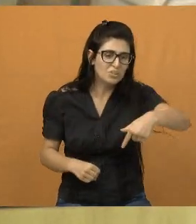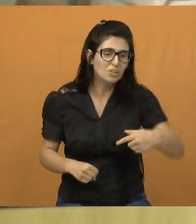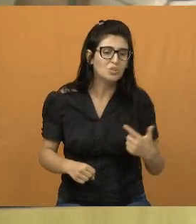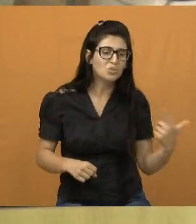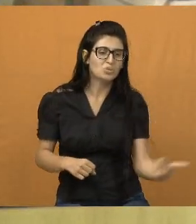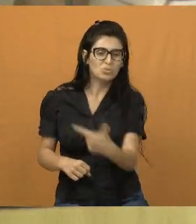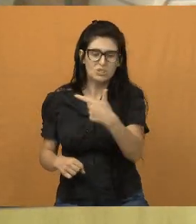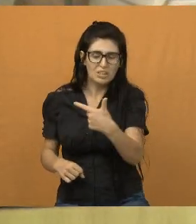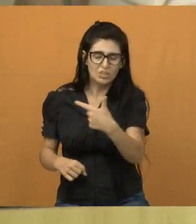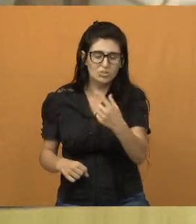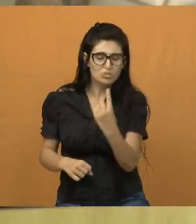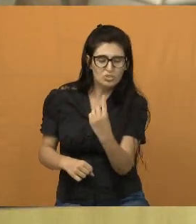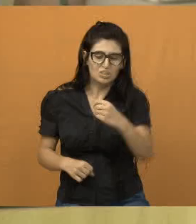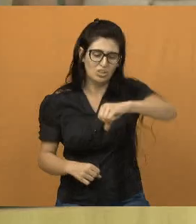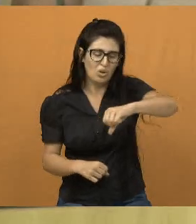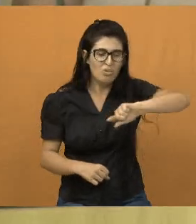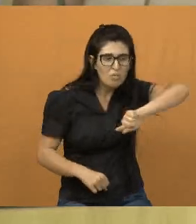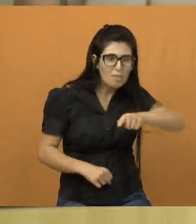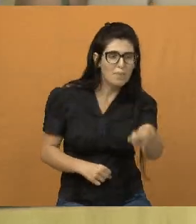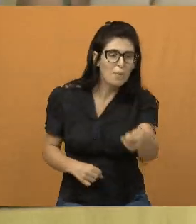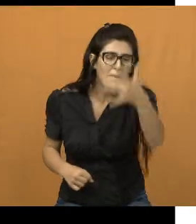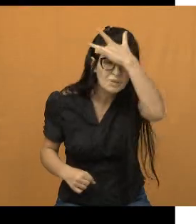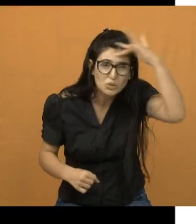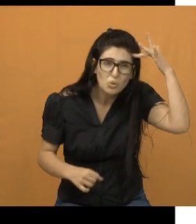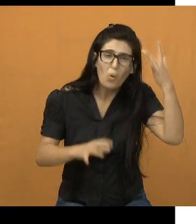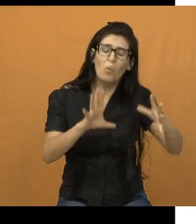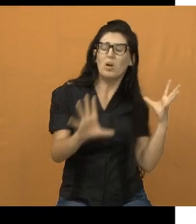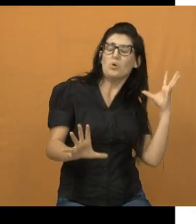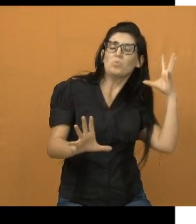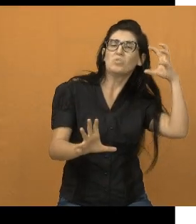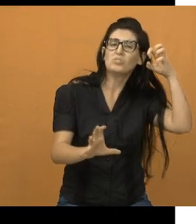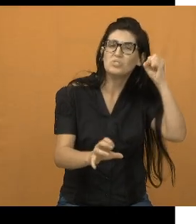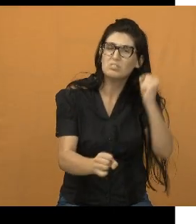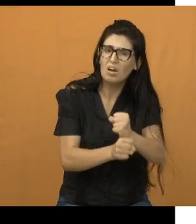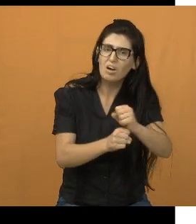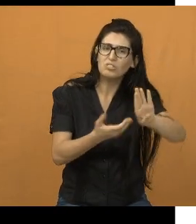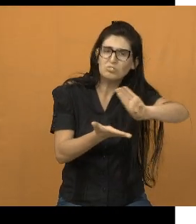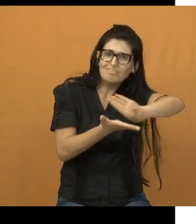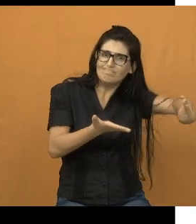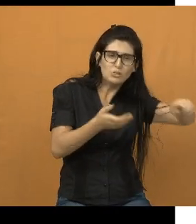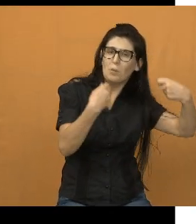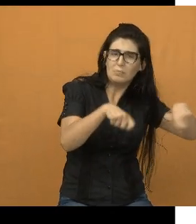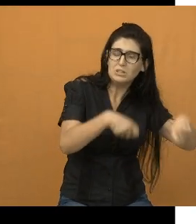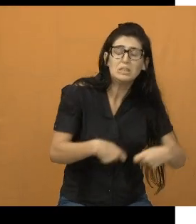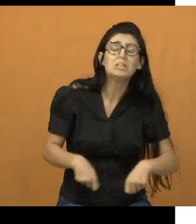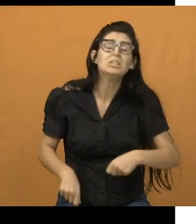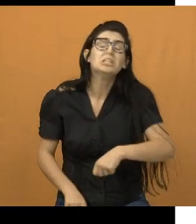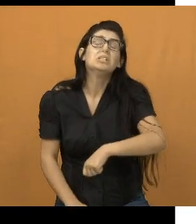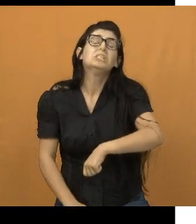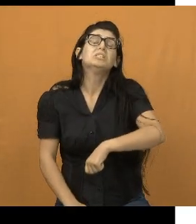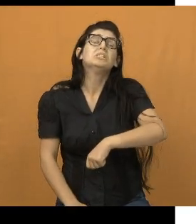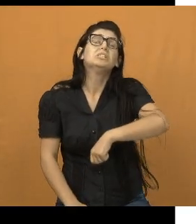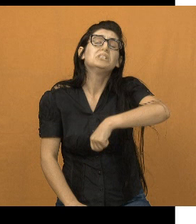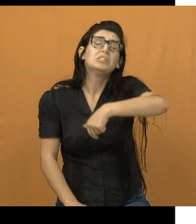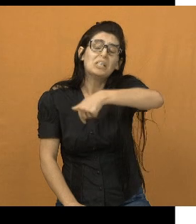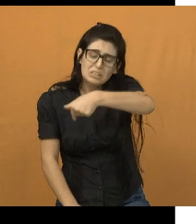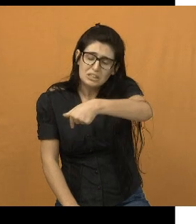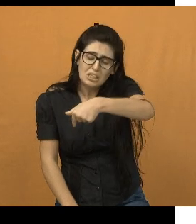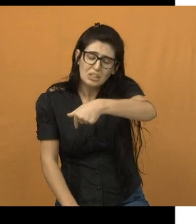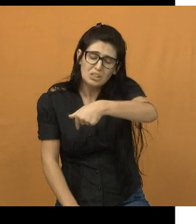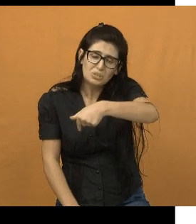219 mil pessoas, e com um total de dispensações de 716 mil